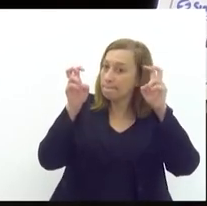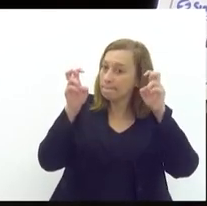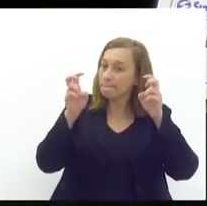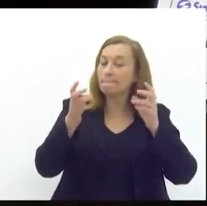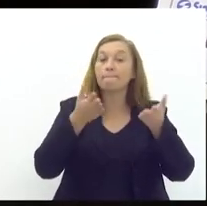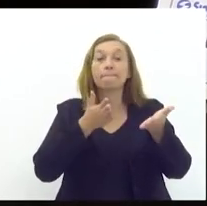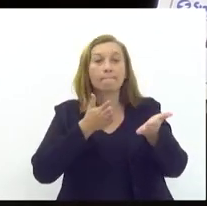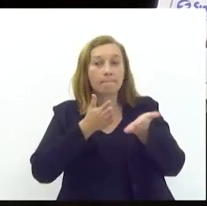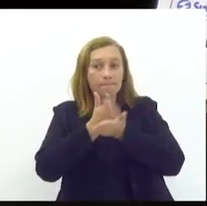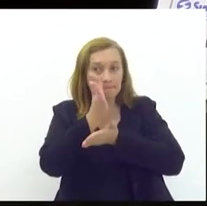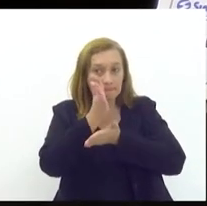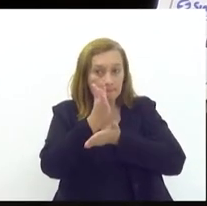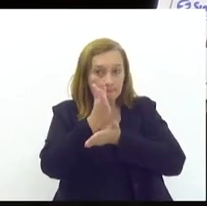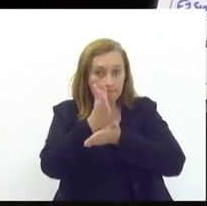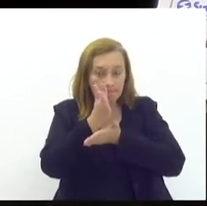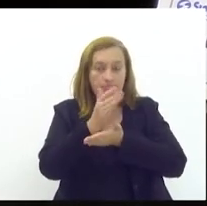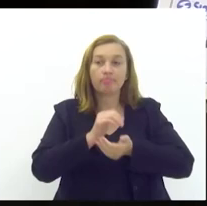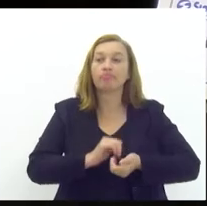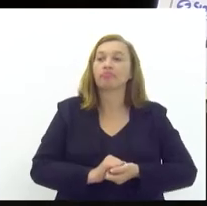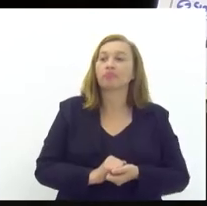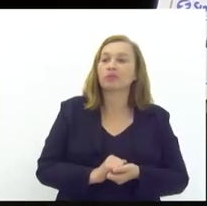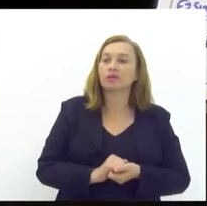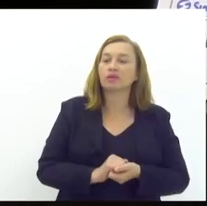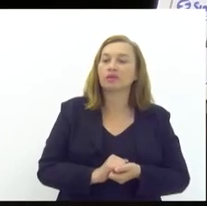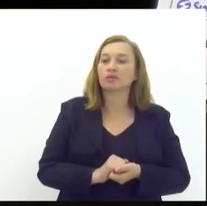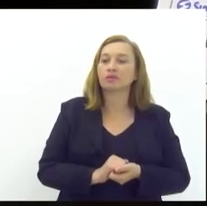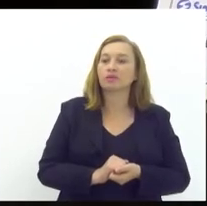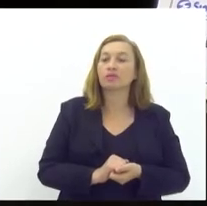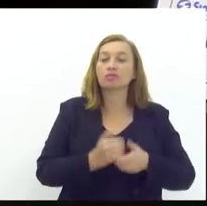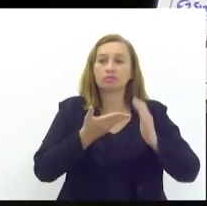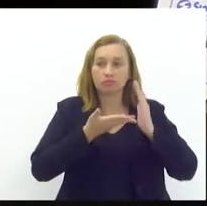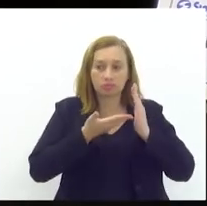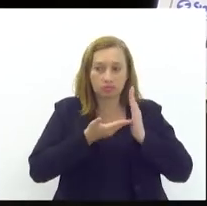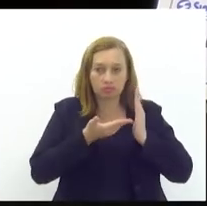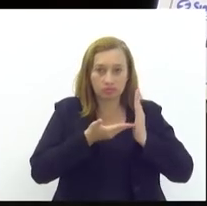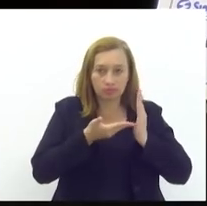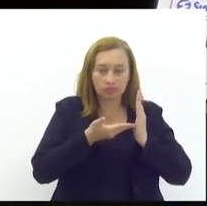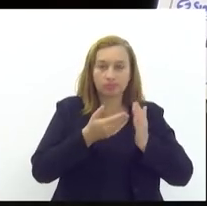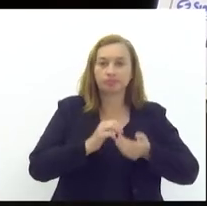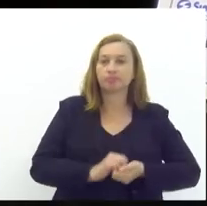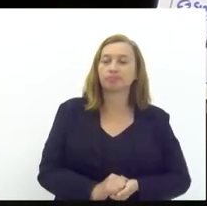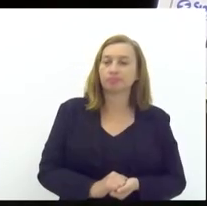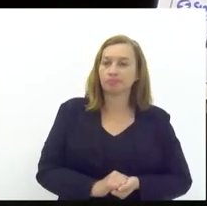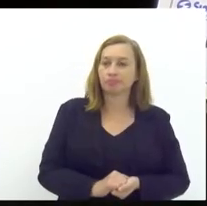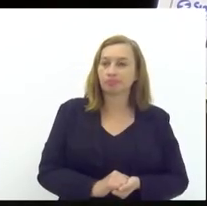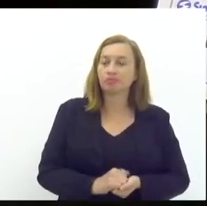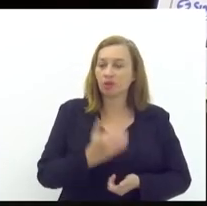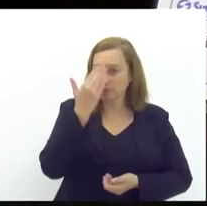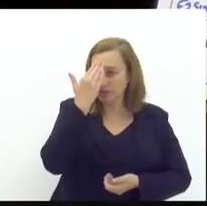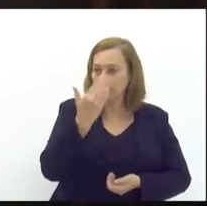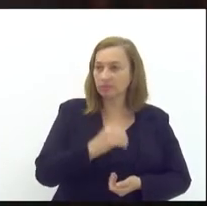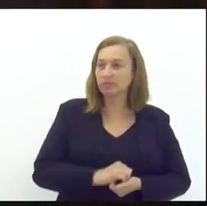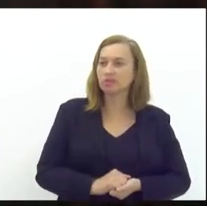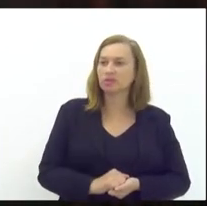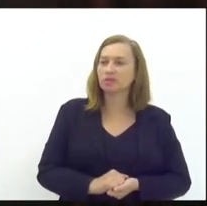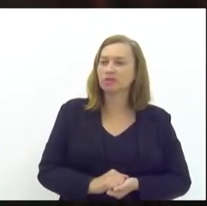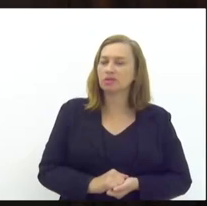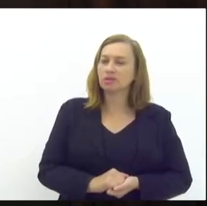aprovadas de afogadilho na Câmara dos Deputados Muito obrigado